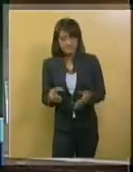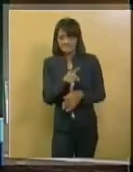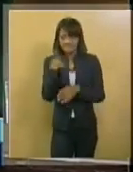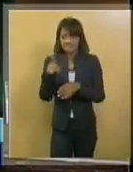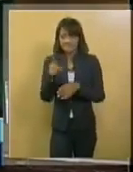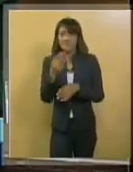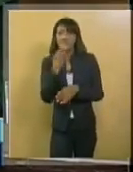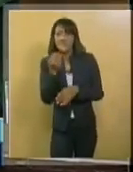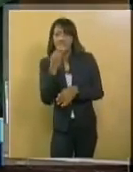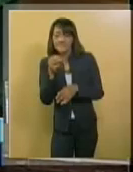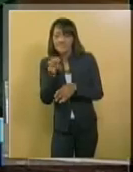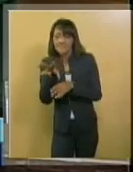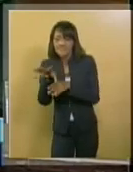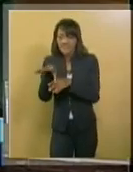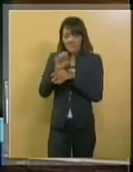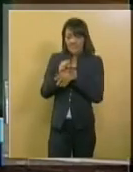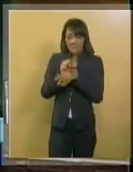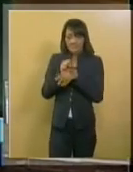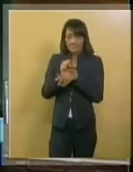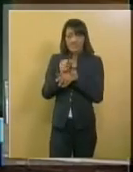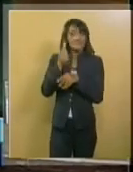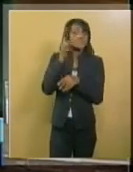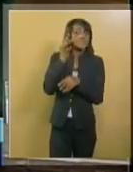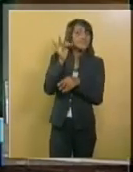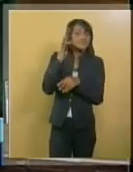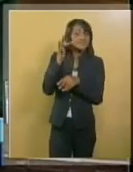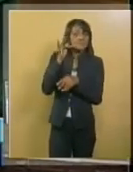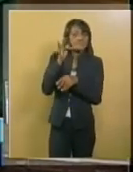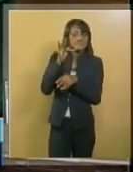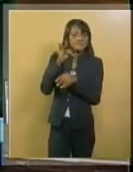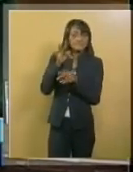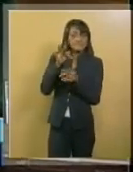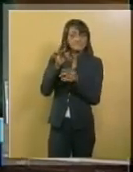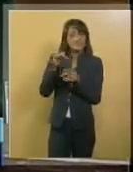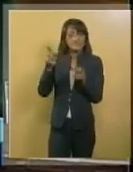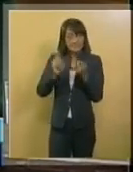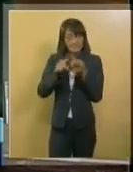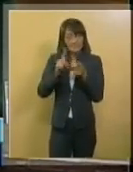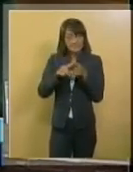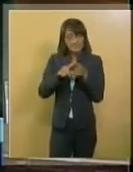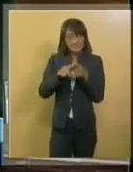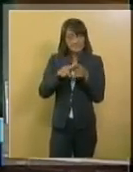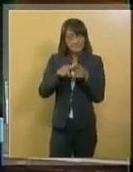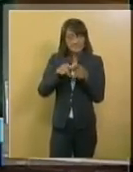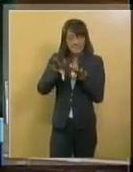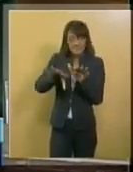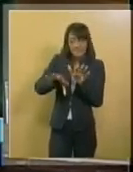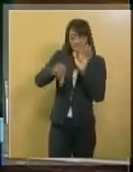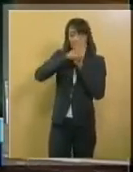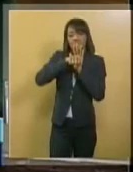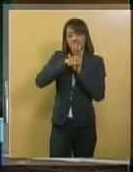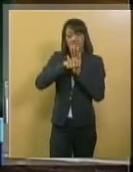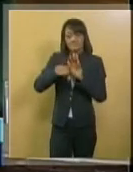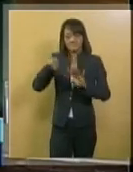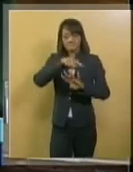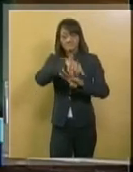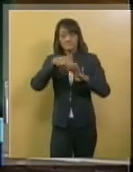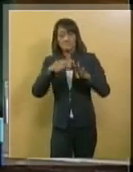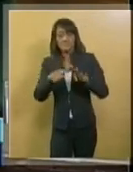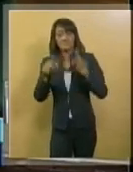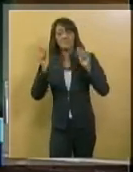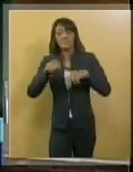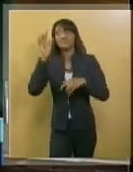vai transmitir via sêmen. E a fêmea, via cordão umbilical, transmite para sua prole. Então, são quatro formas de